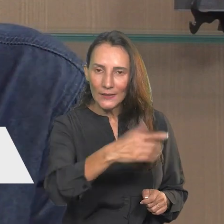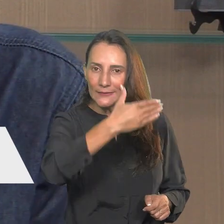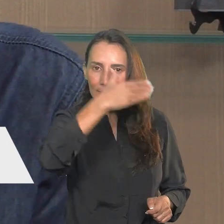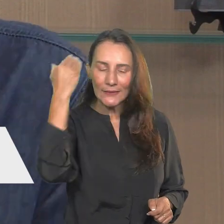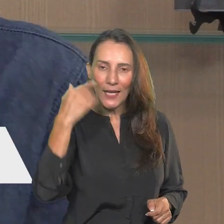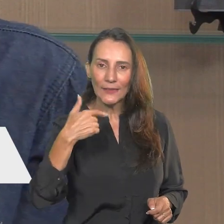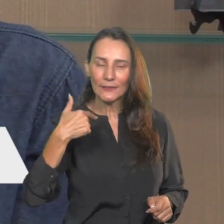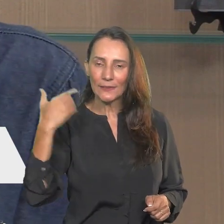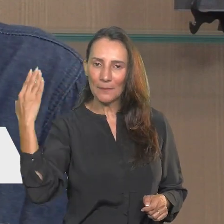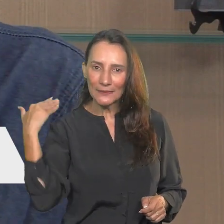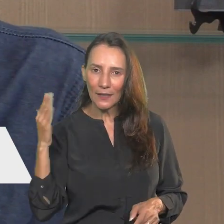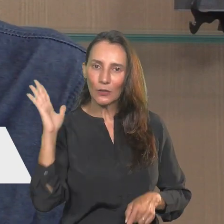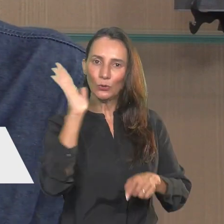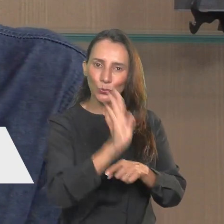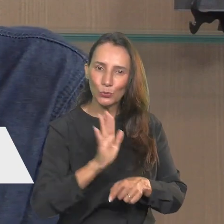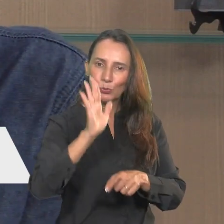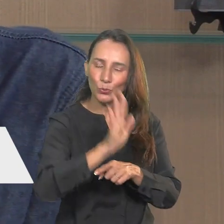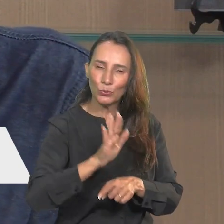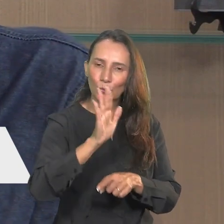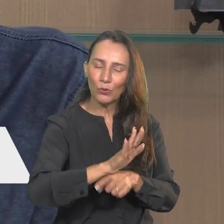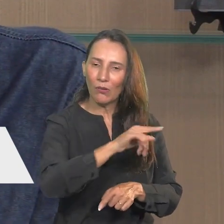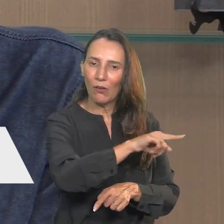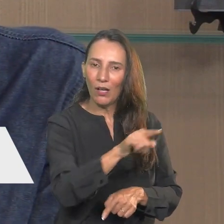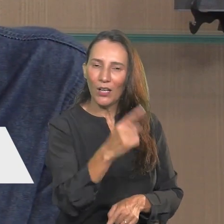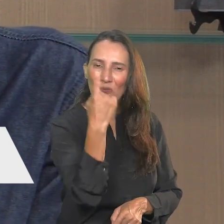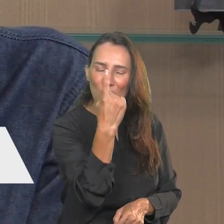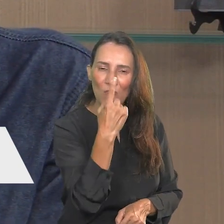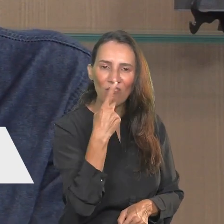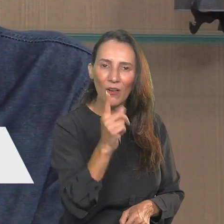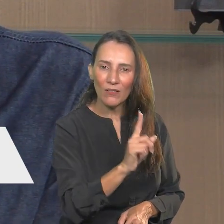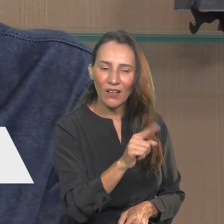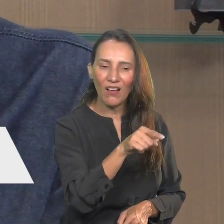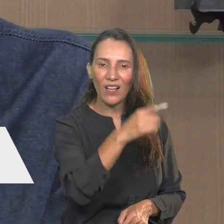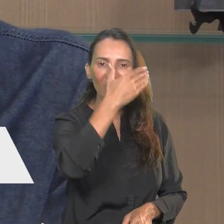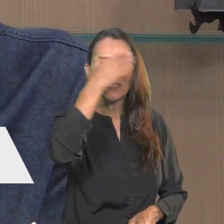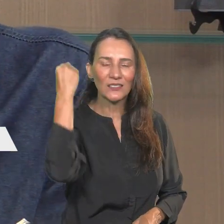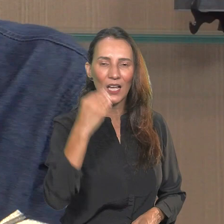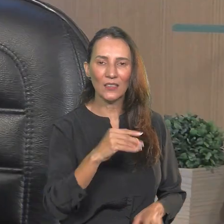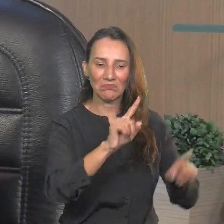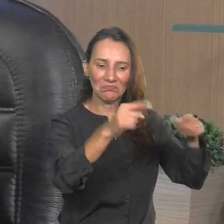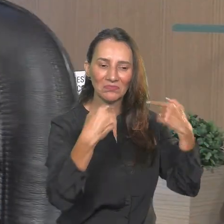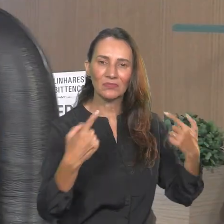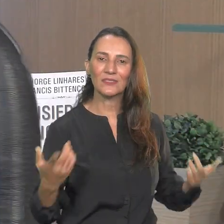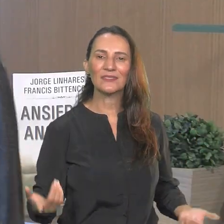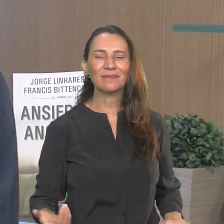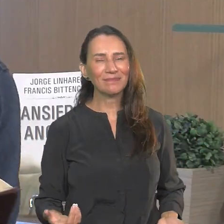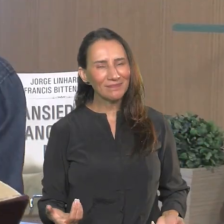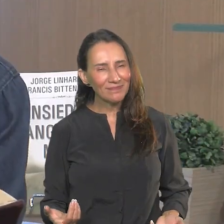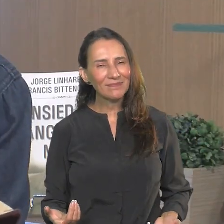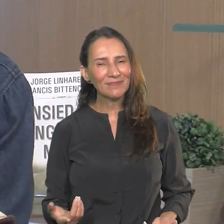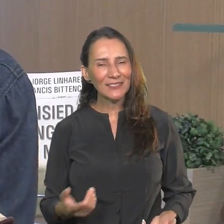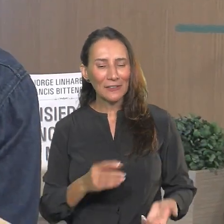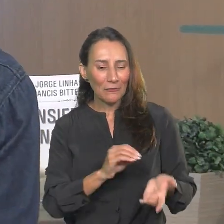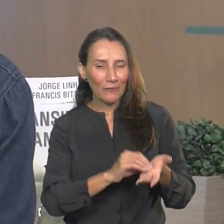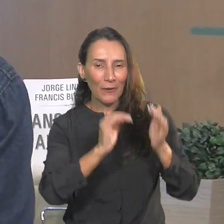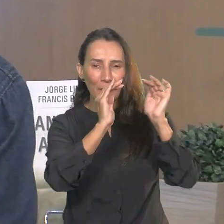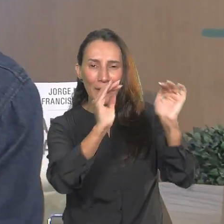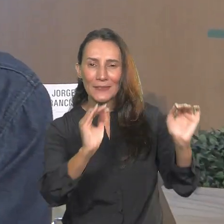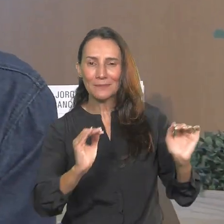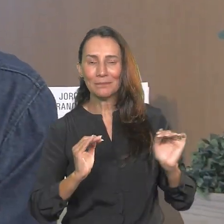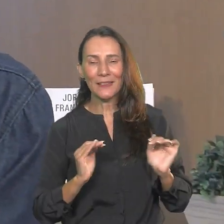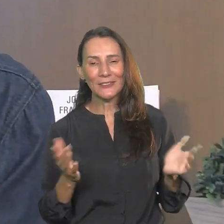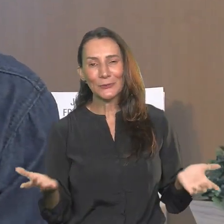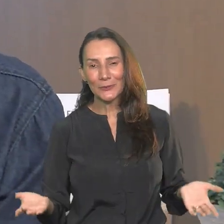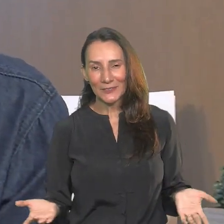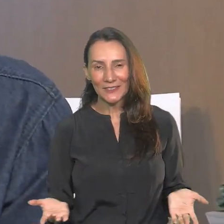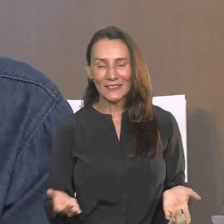999 vezes que você ajudou a pessoa. Isso é ingratidão. Irreverentes, quer dizer, não tem respeito